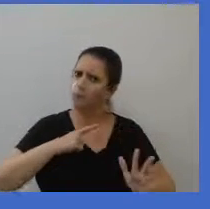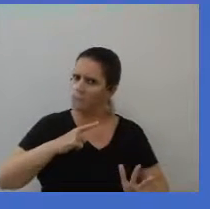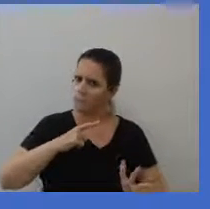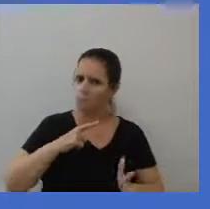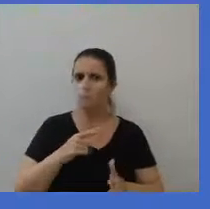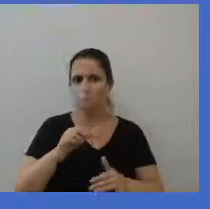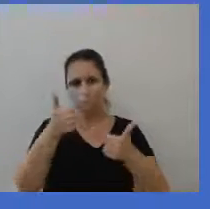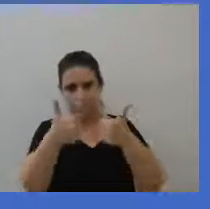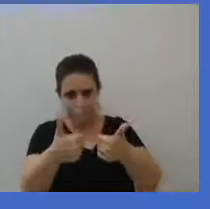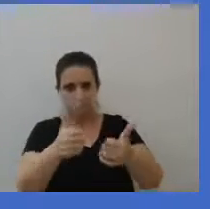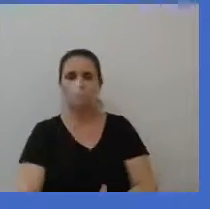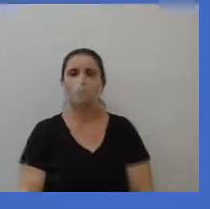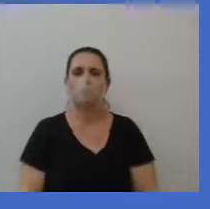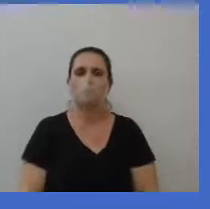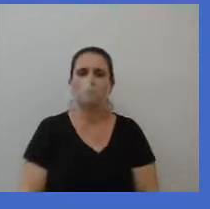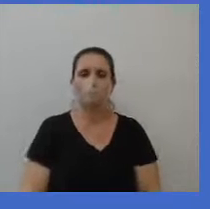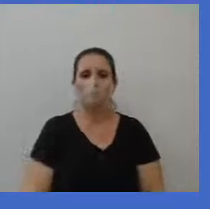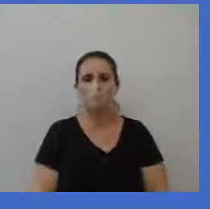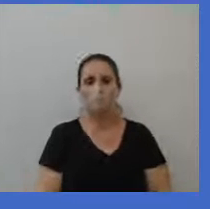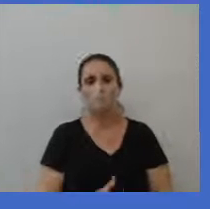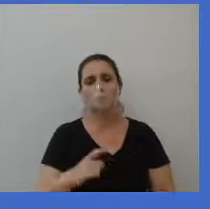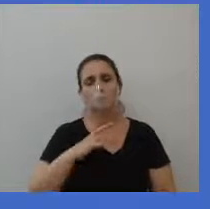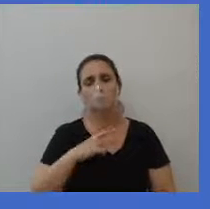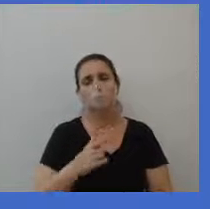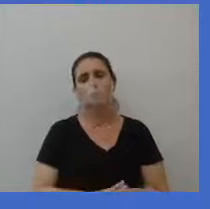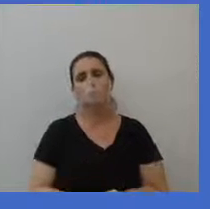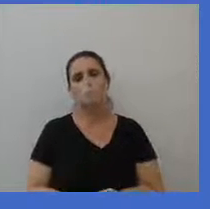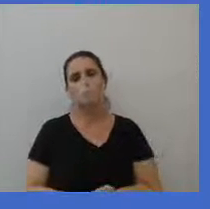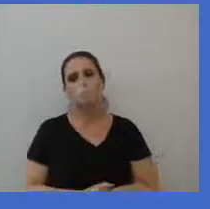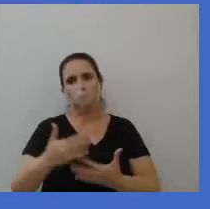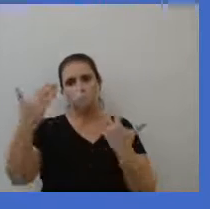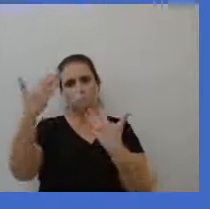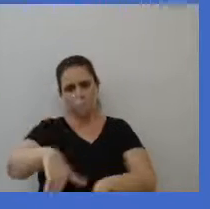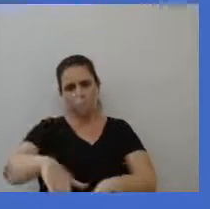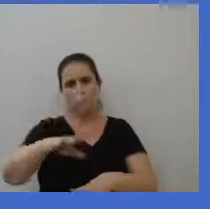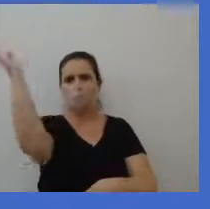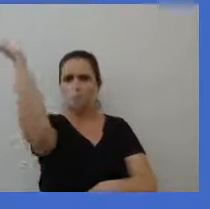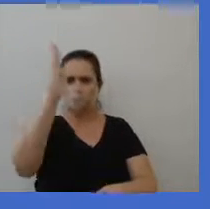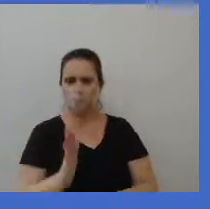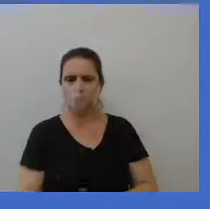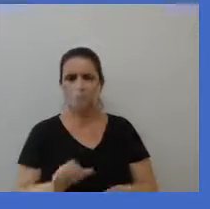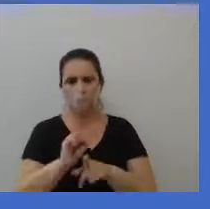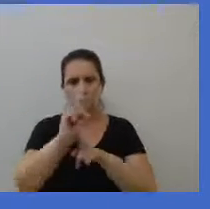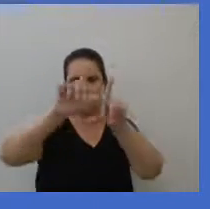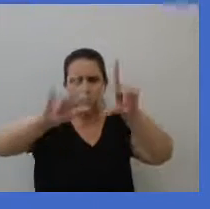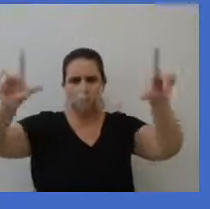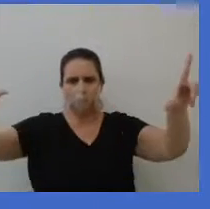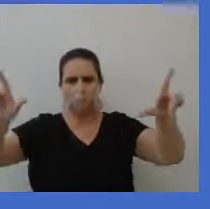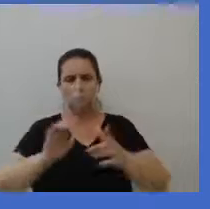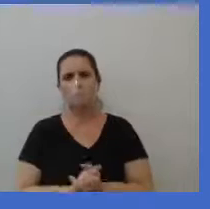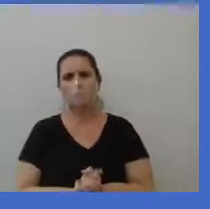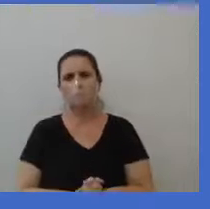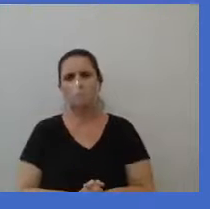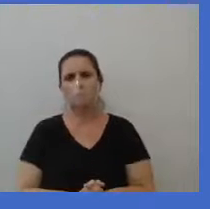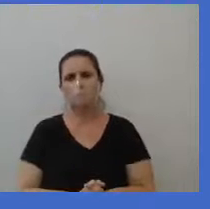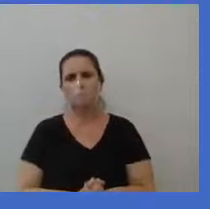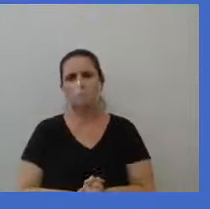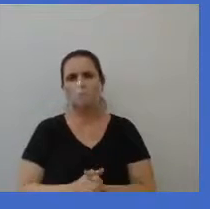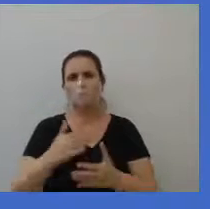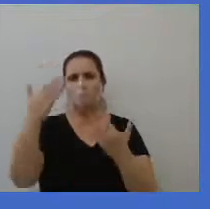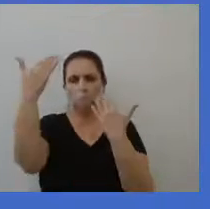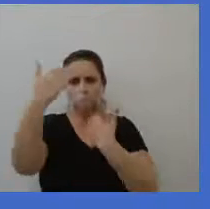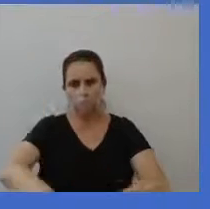descontrole crescente da destruição florestal na região nos anos seguintes. Minha gente, vamos ver